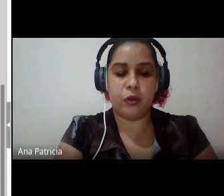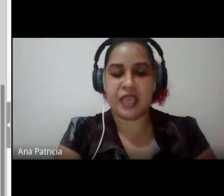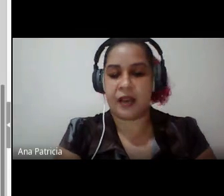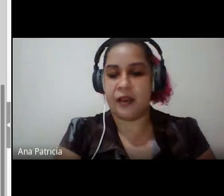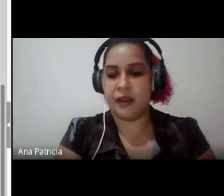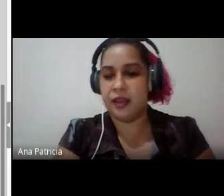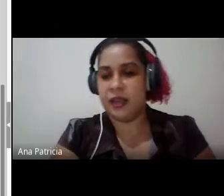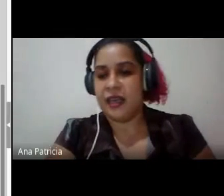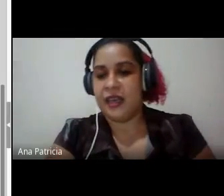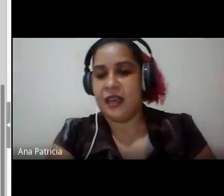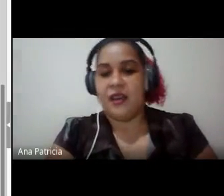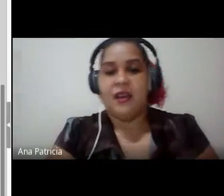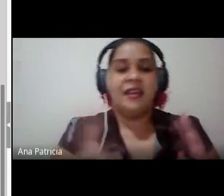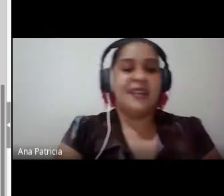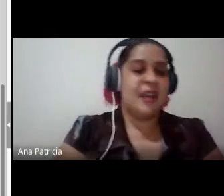Datilologia.